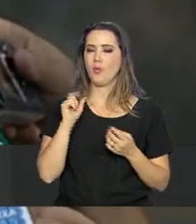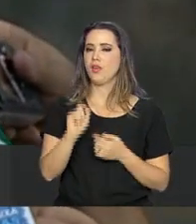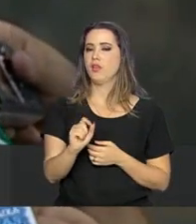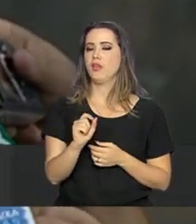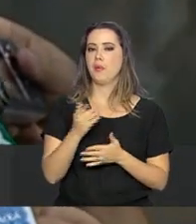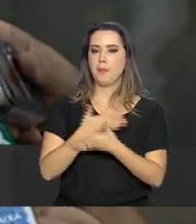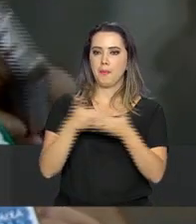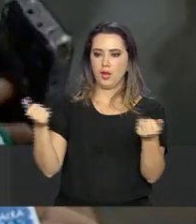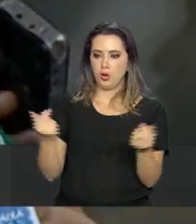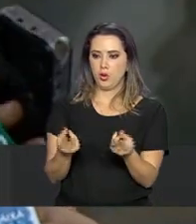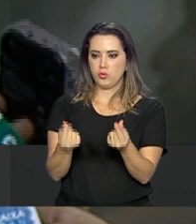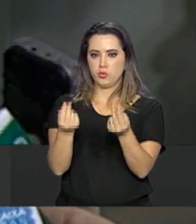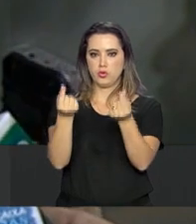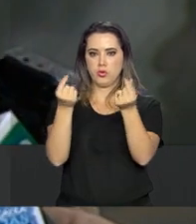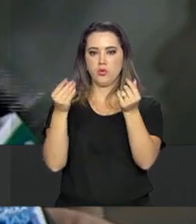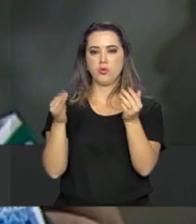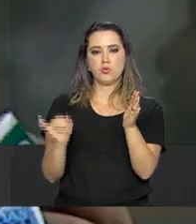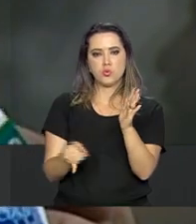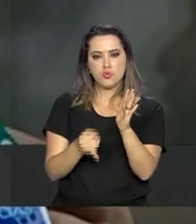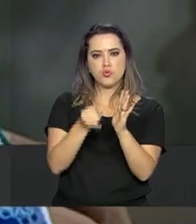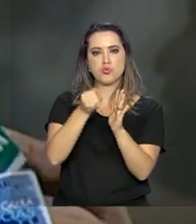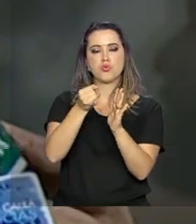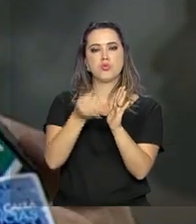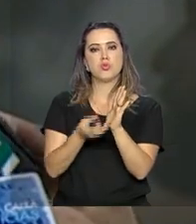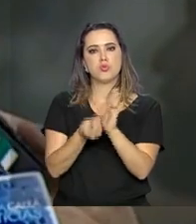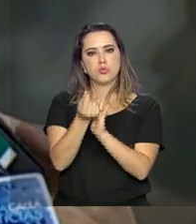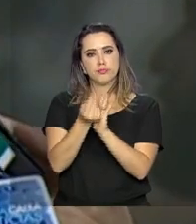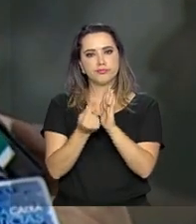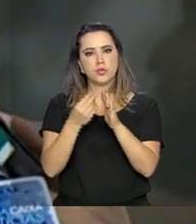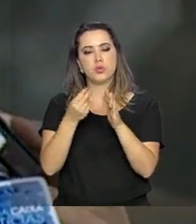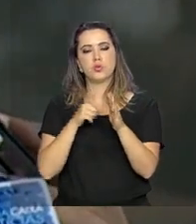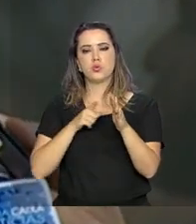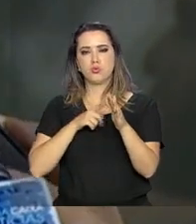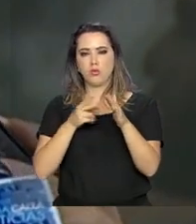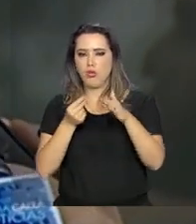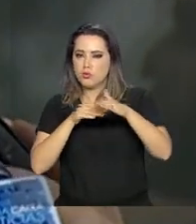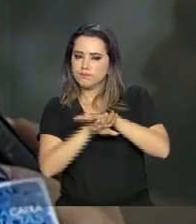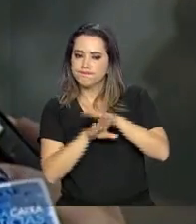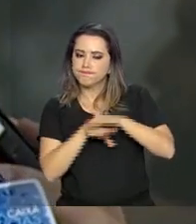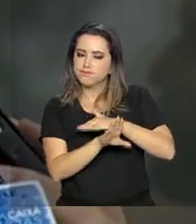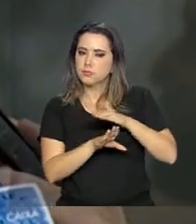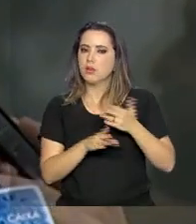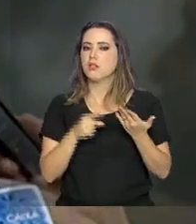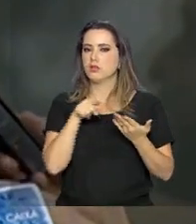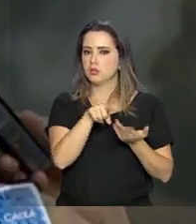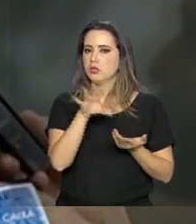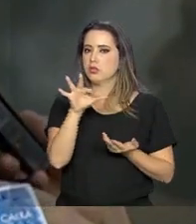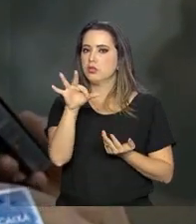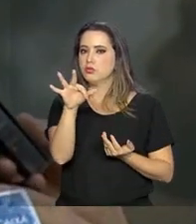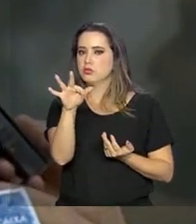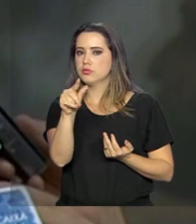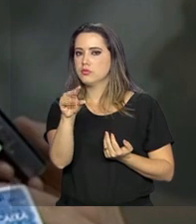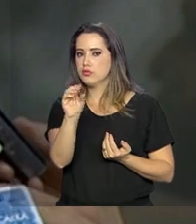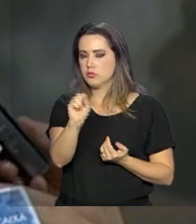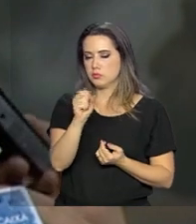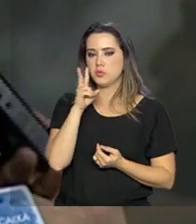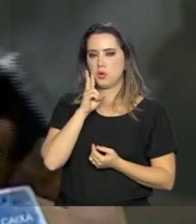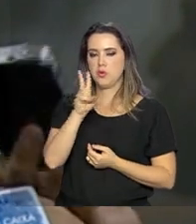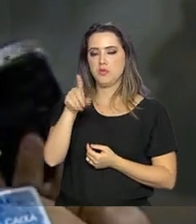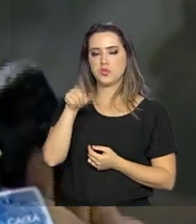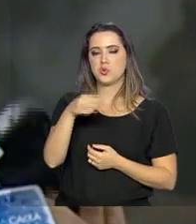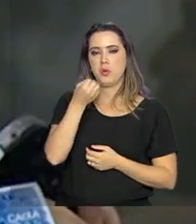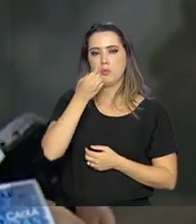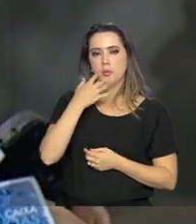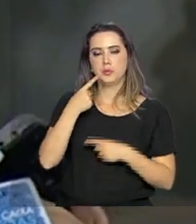melhora no rendimento das contas aqui que é uma demanda antiga e foi feito dessa forma que eu considero uma forma